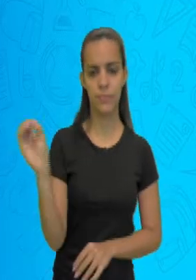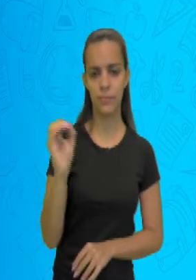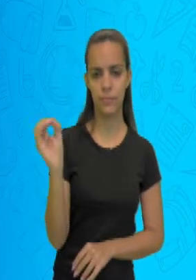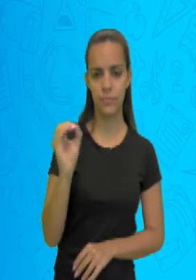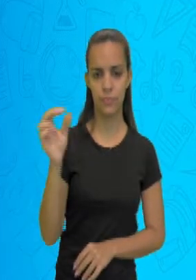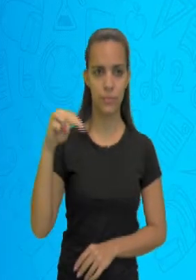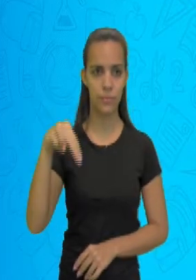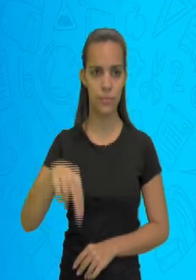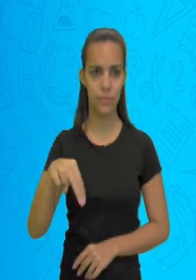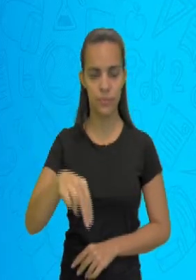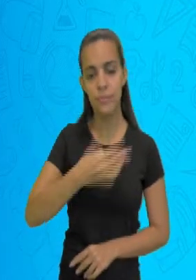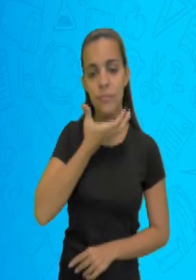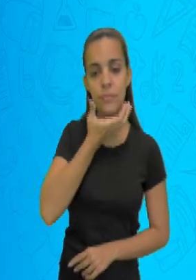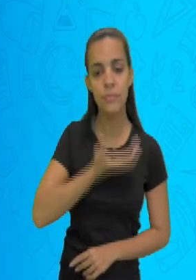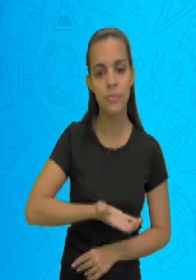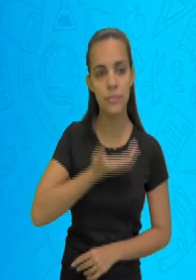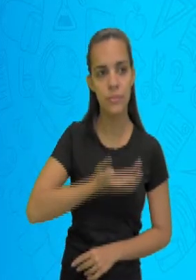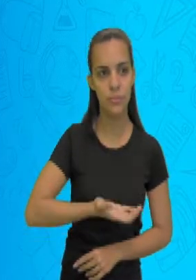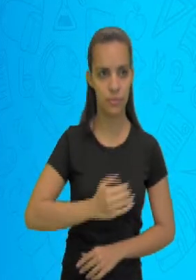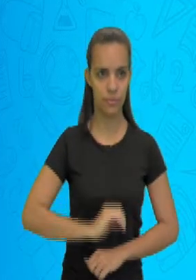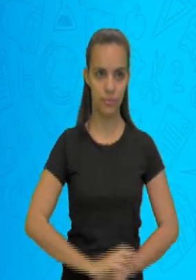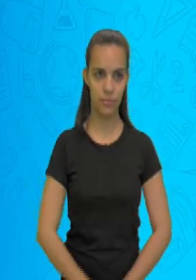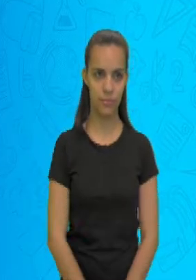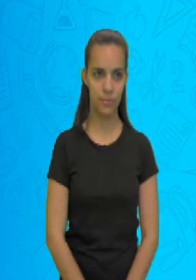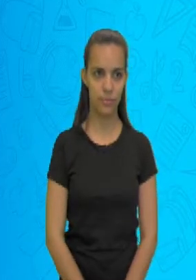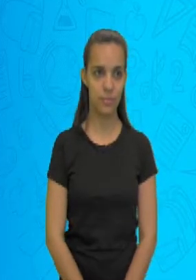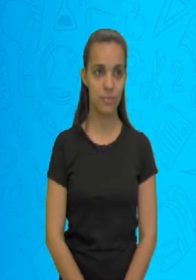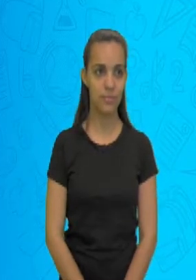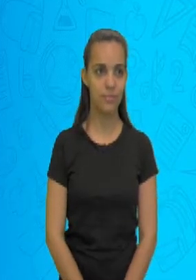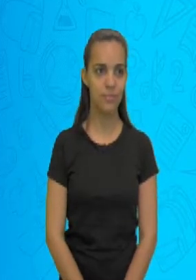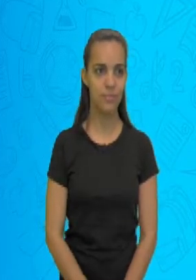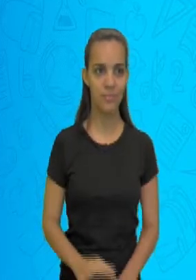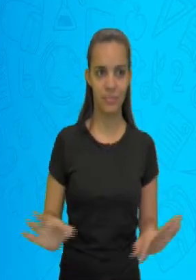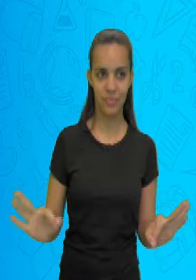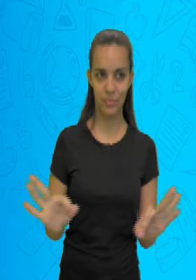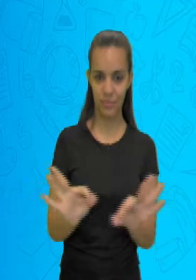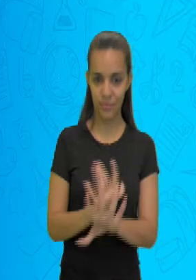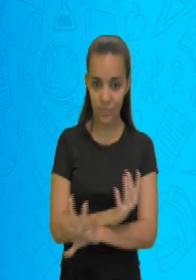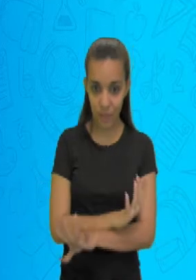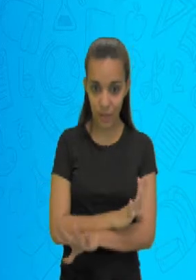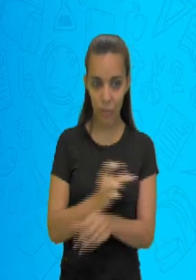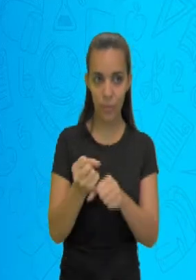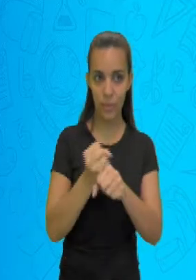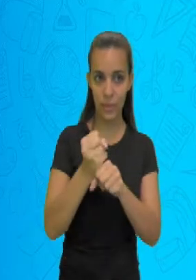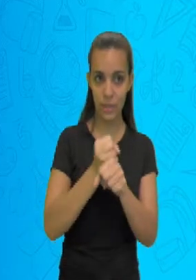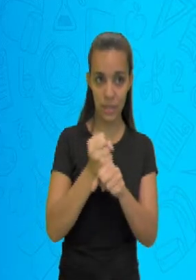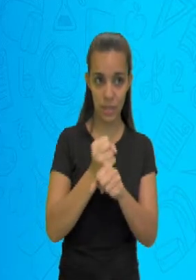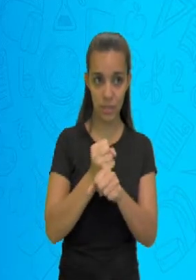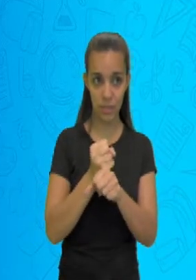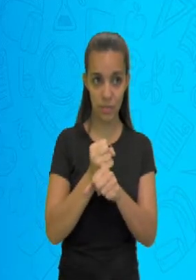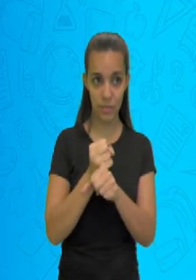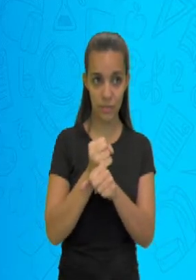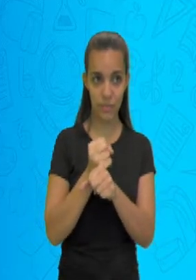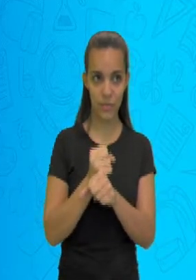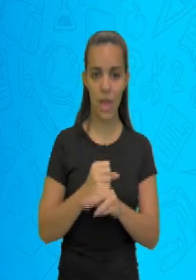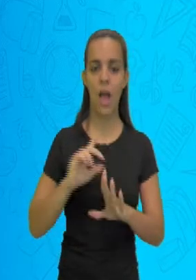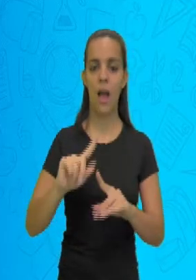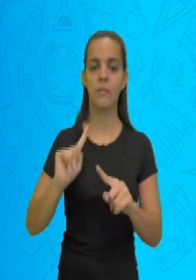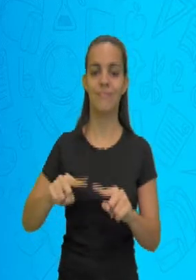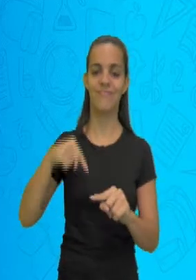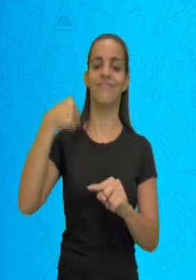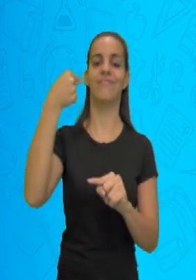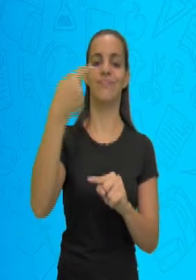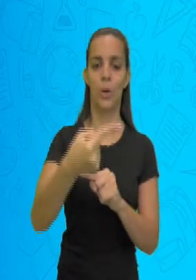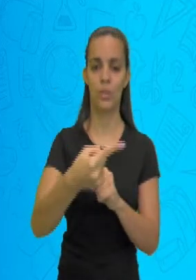Setembro, outubro, novembro e dezembro. Acabou este ano, nós começamos